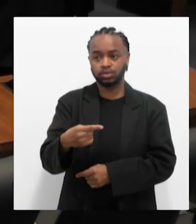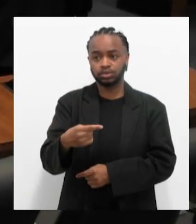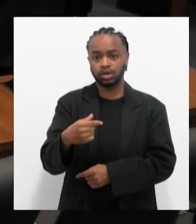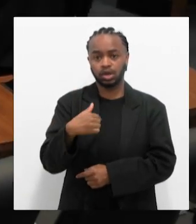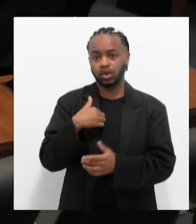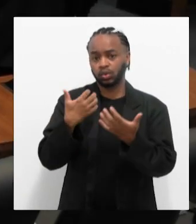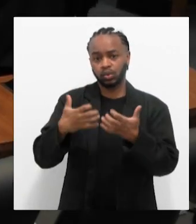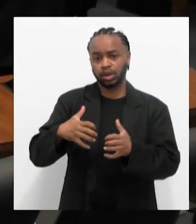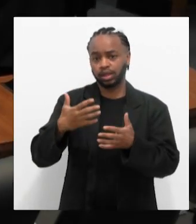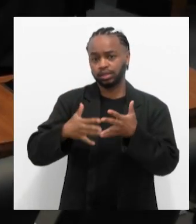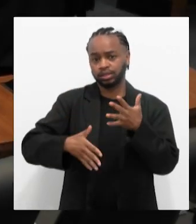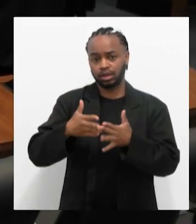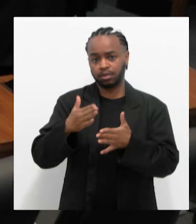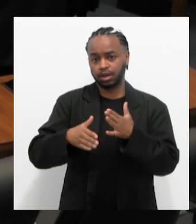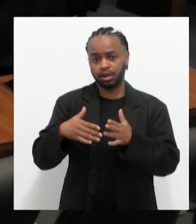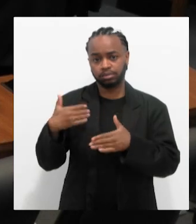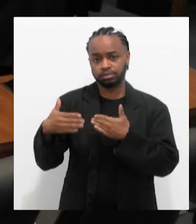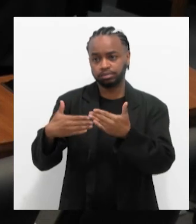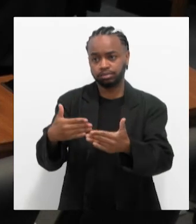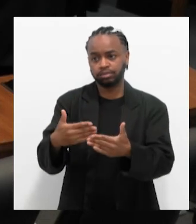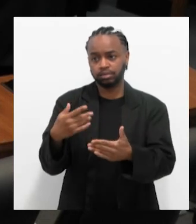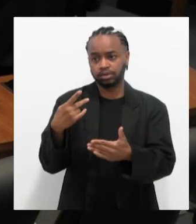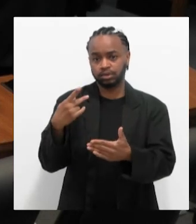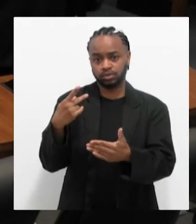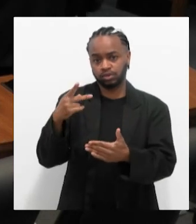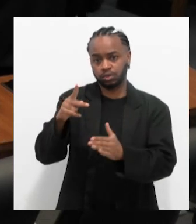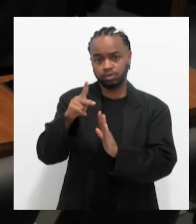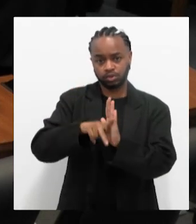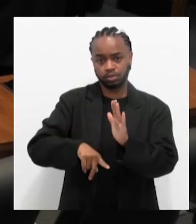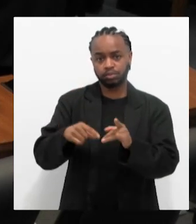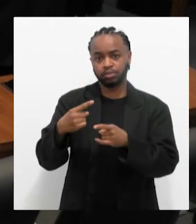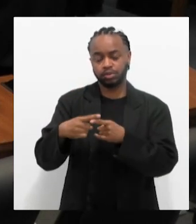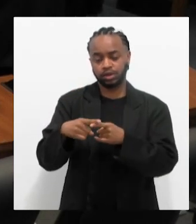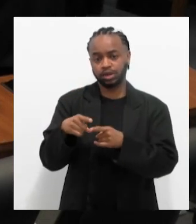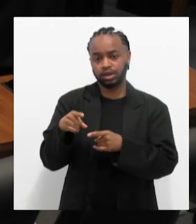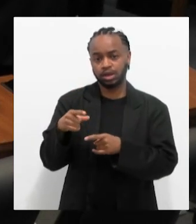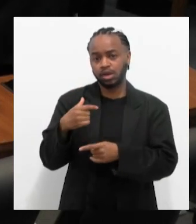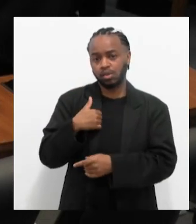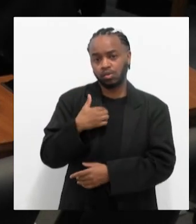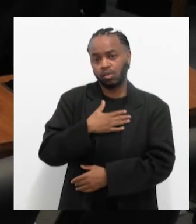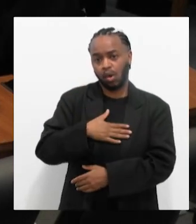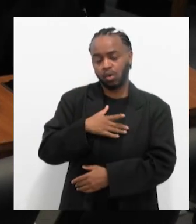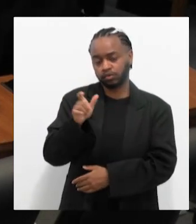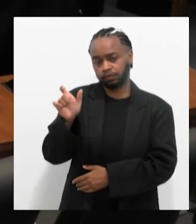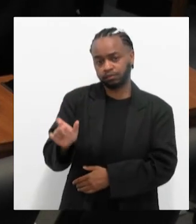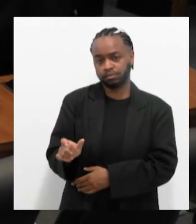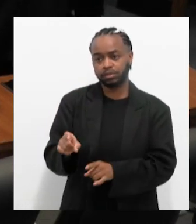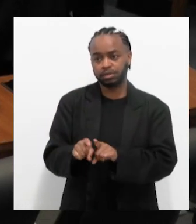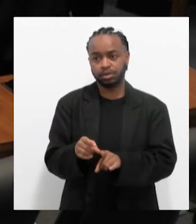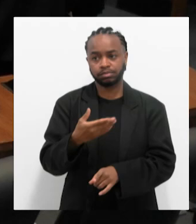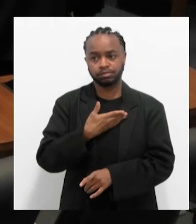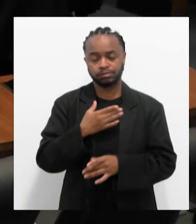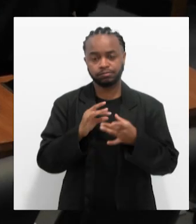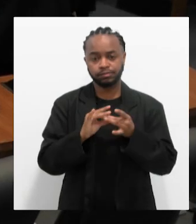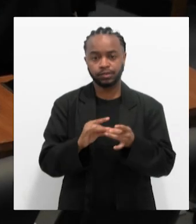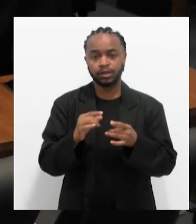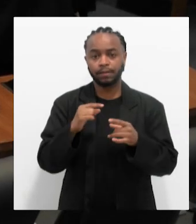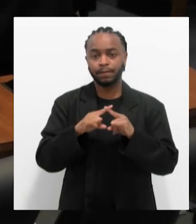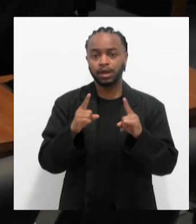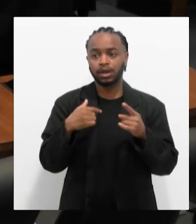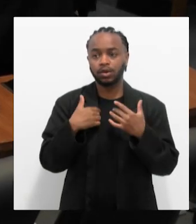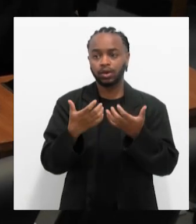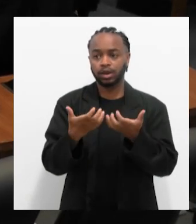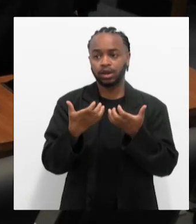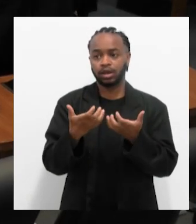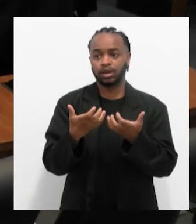quero prejudicar o seu andamento, que a senhora desfruta da minha consideração e amizade, e eu só